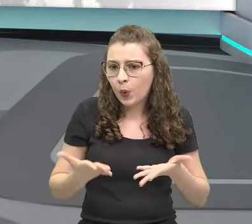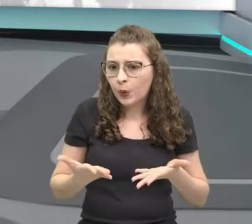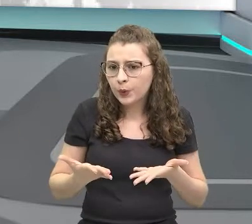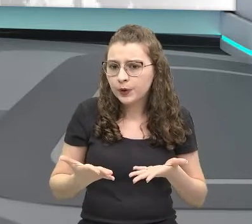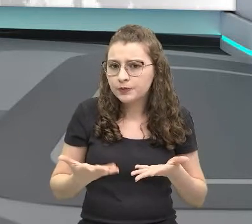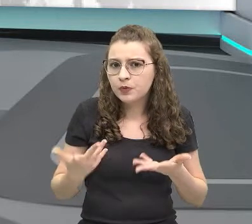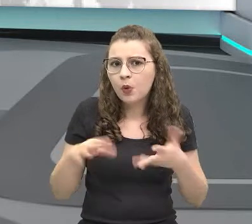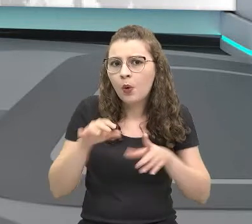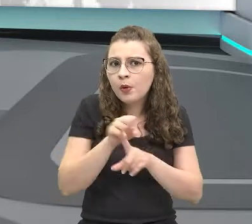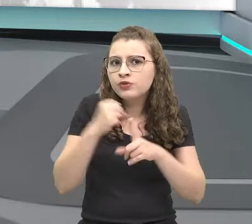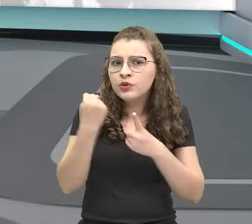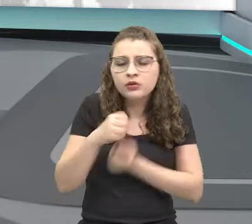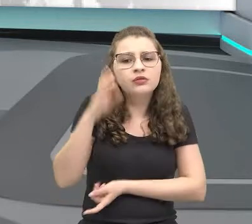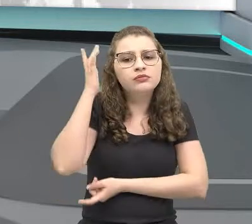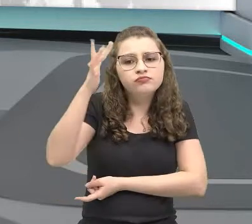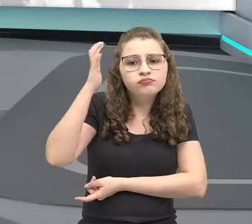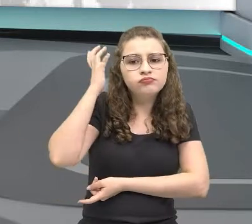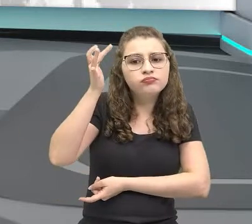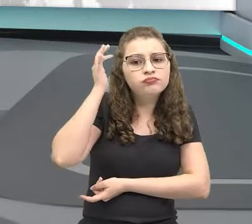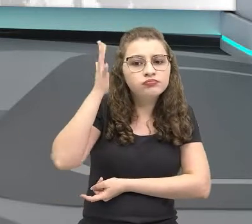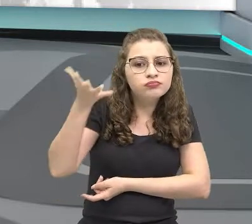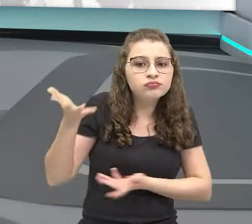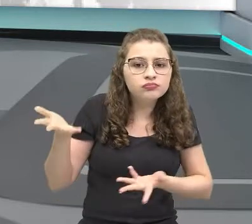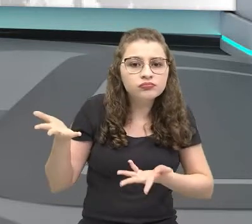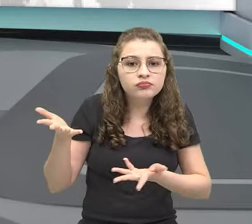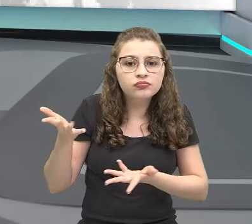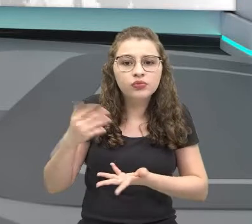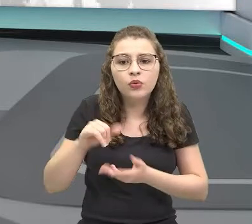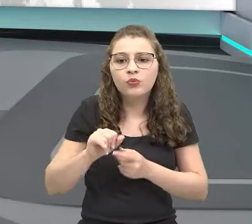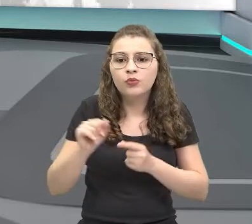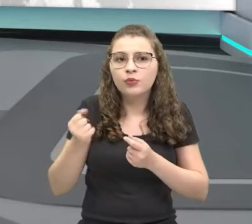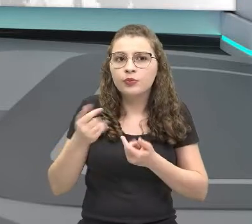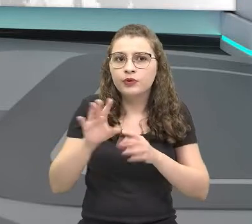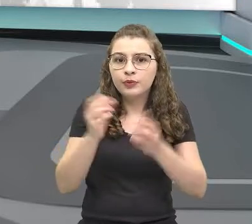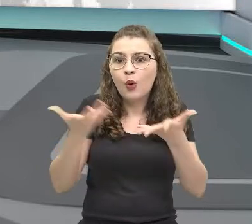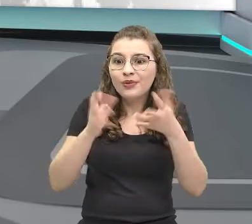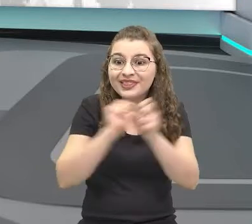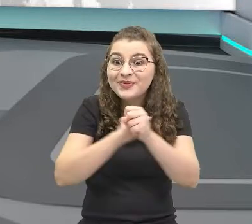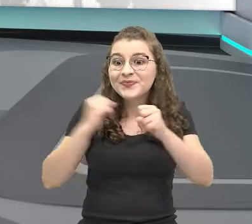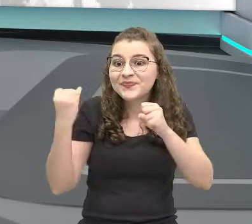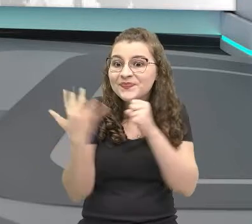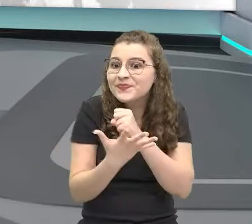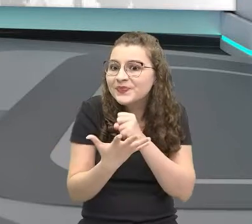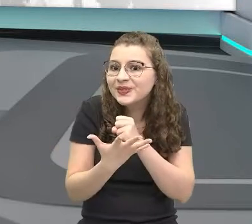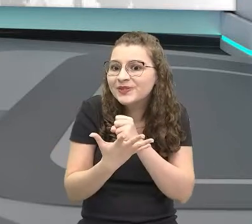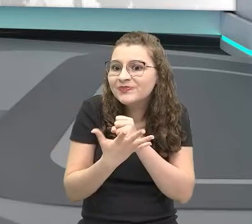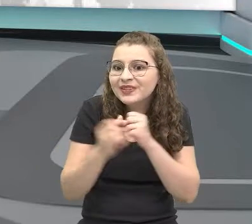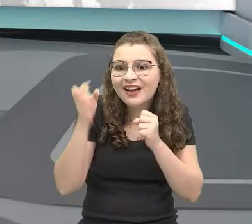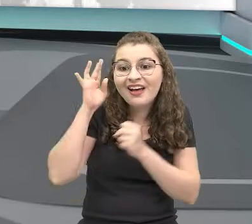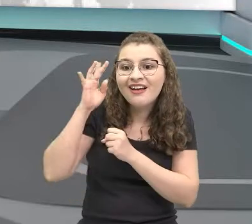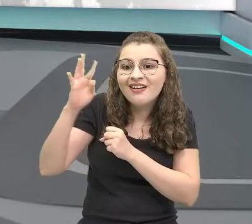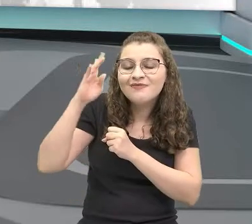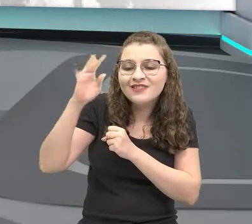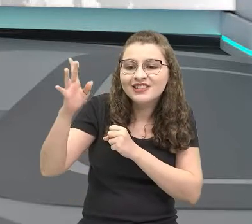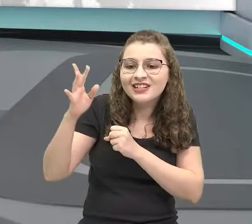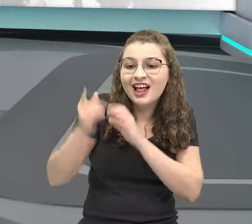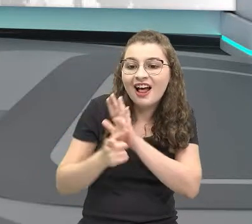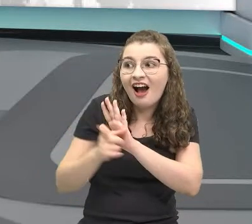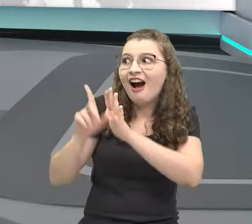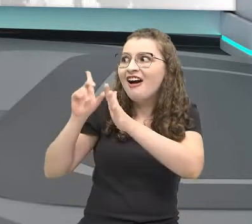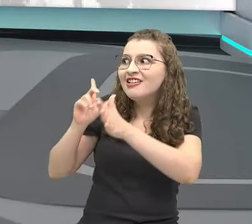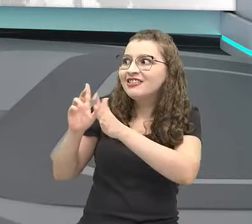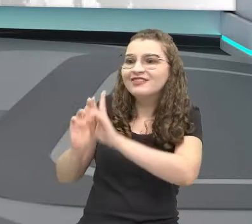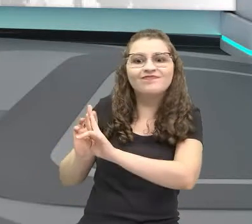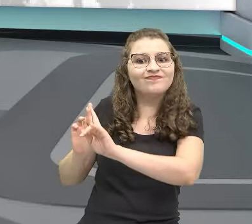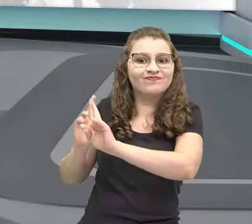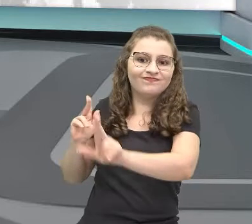hoje com o evento da Covid-19, ele pensa diferente do que ele